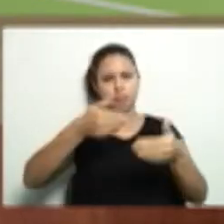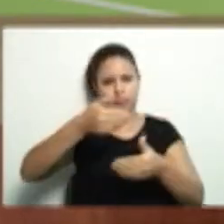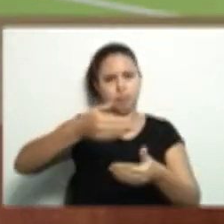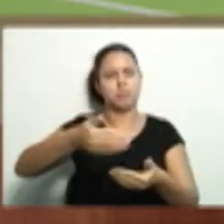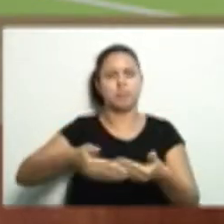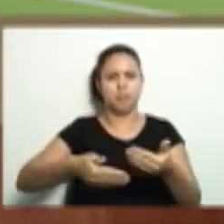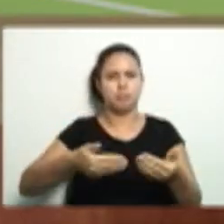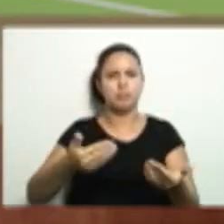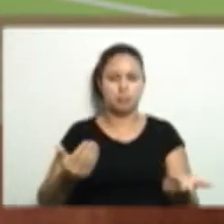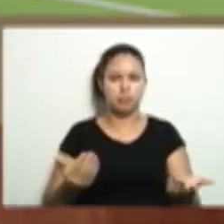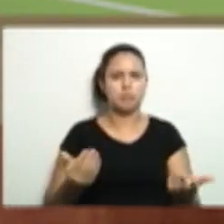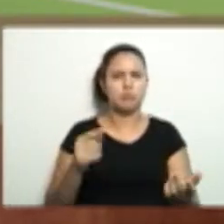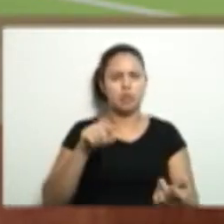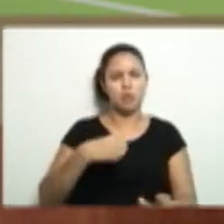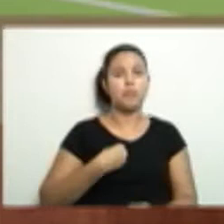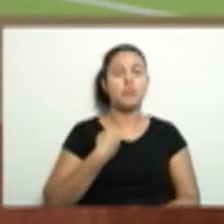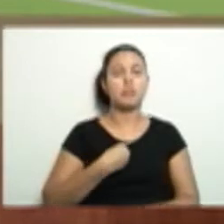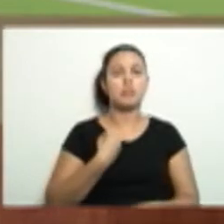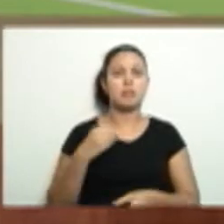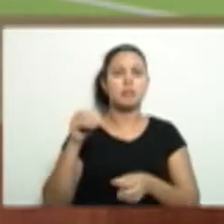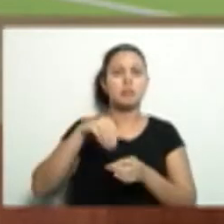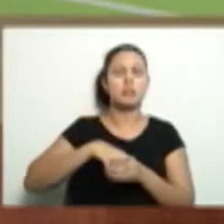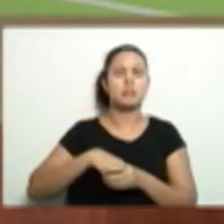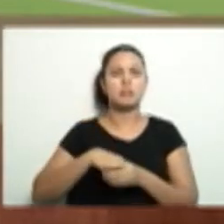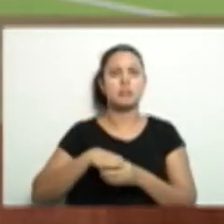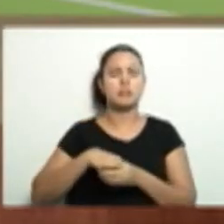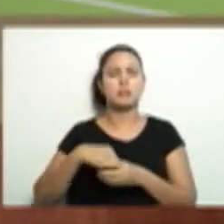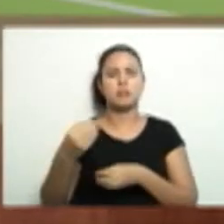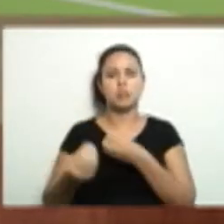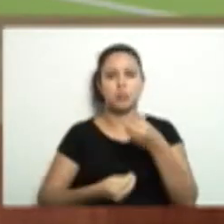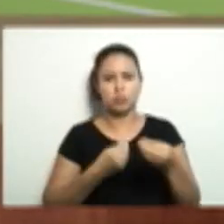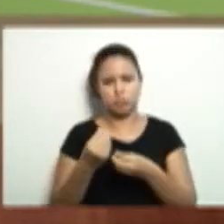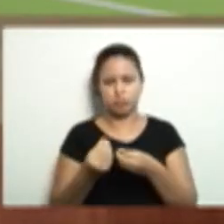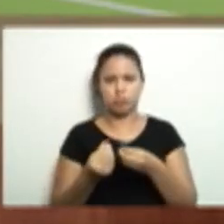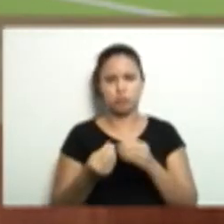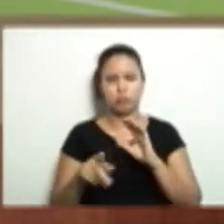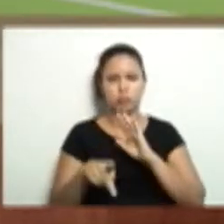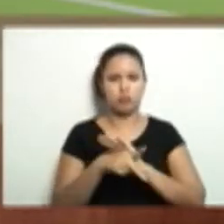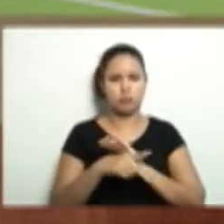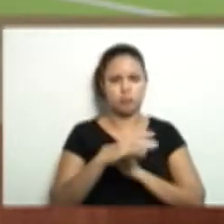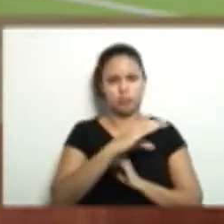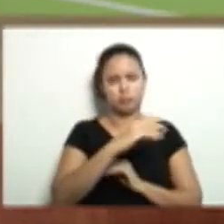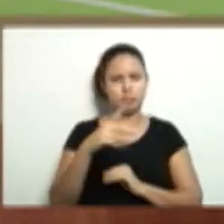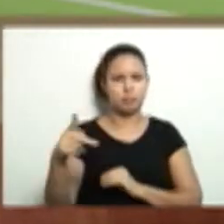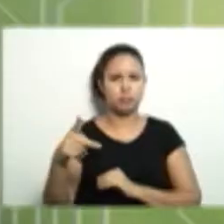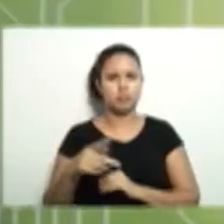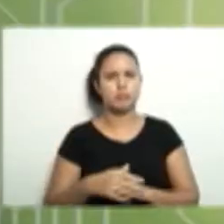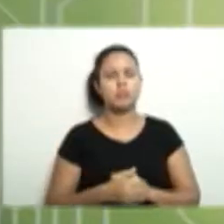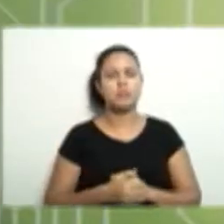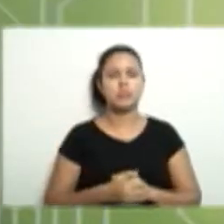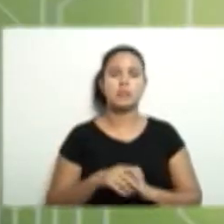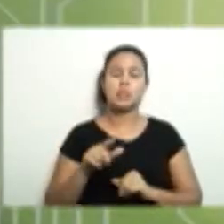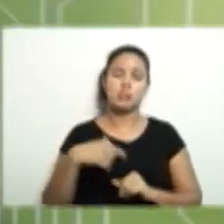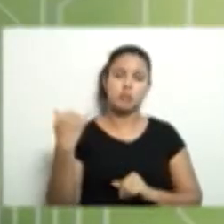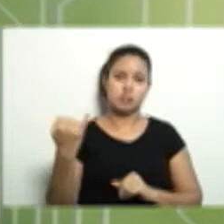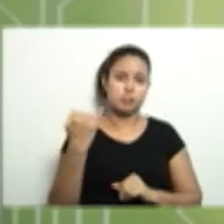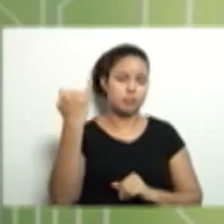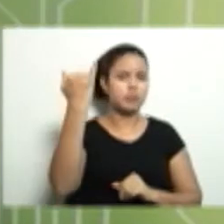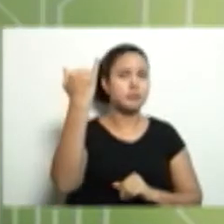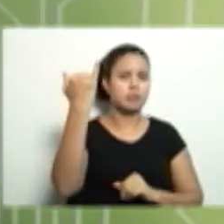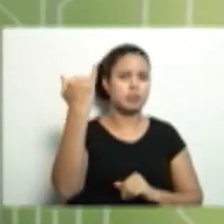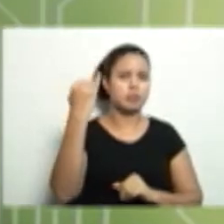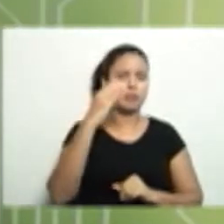podem fazer parte da vida de vocês por meio do trabalho cooperativo. Vamos continuar. É muito interessante falar nisso, né, do